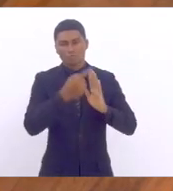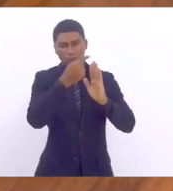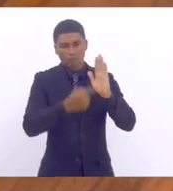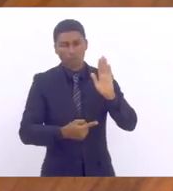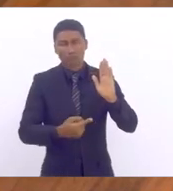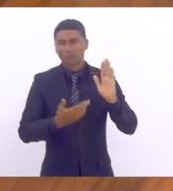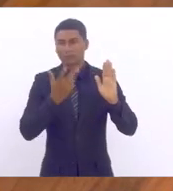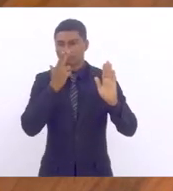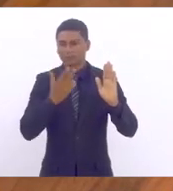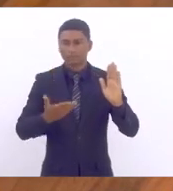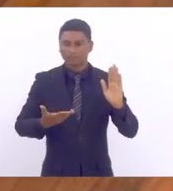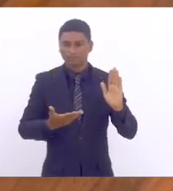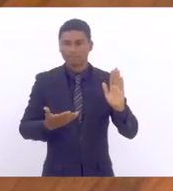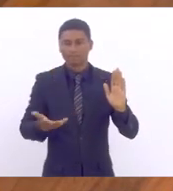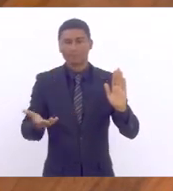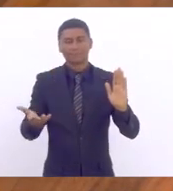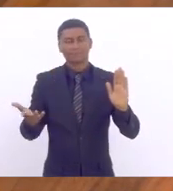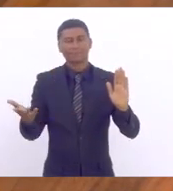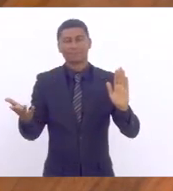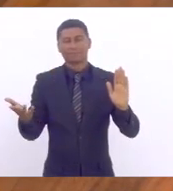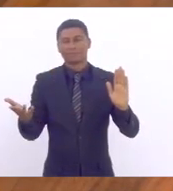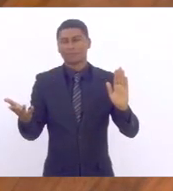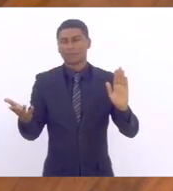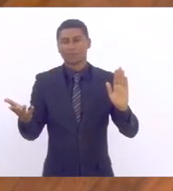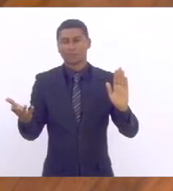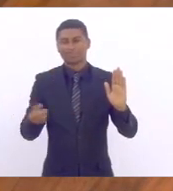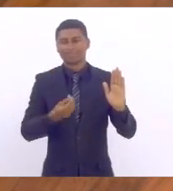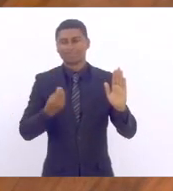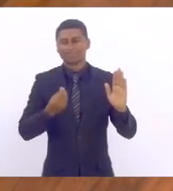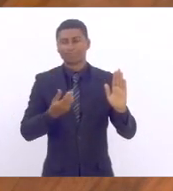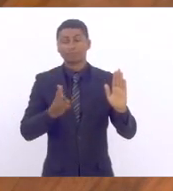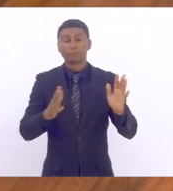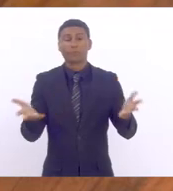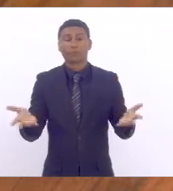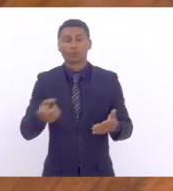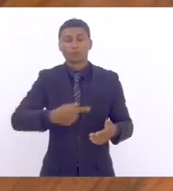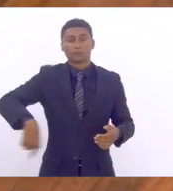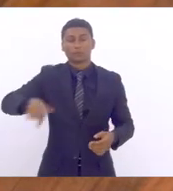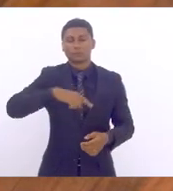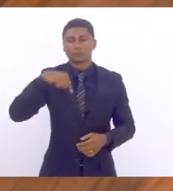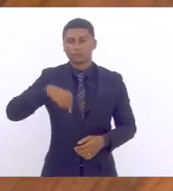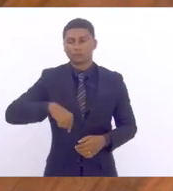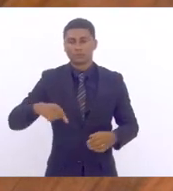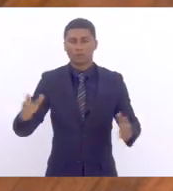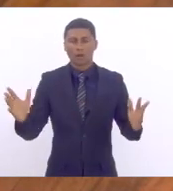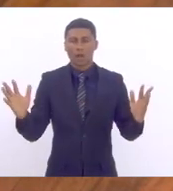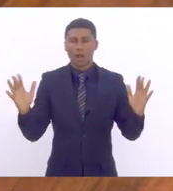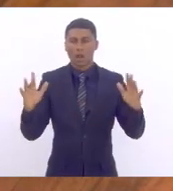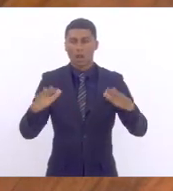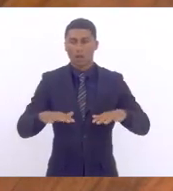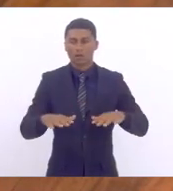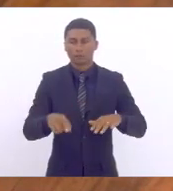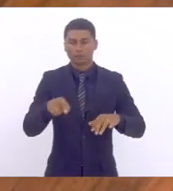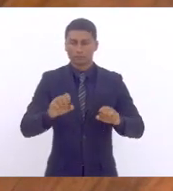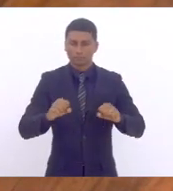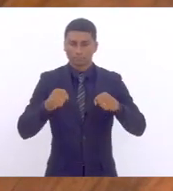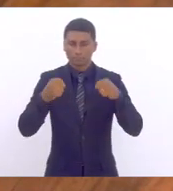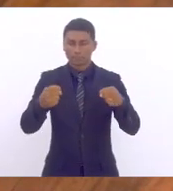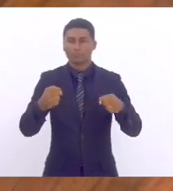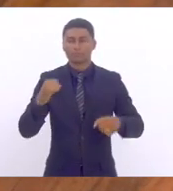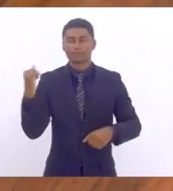morta. E hoje nós estamos reunidos aqui. A sua iniciativa foi muito